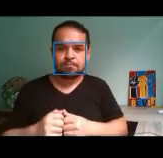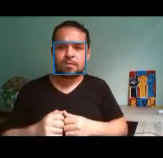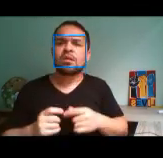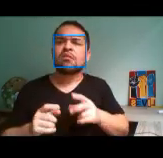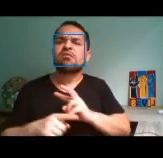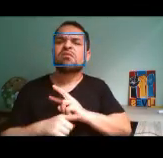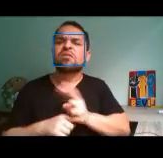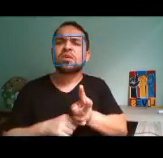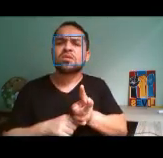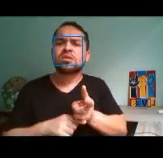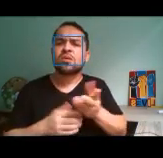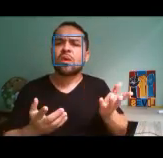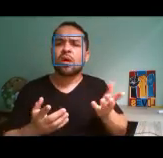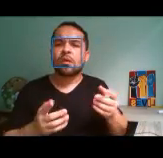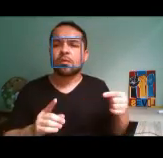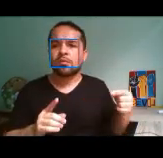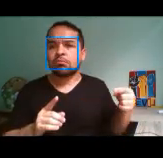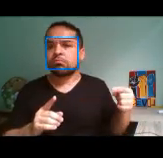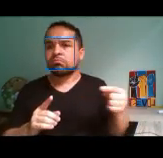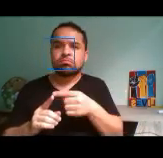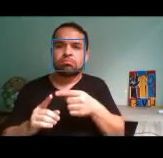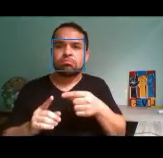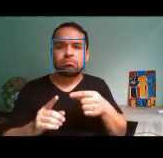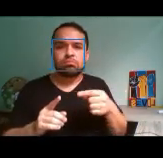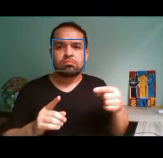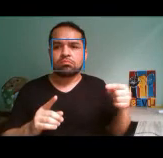O movimento é retilíneo.